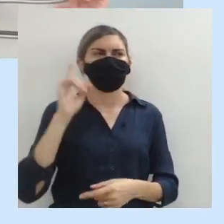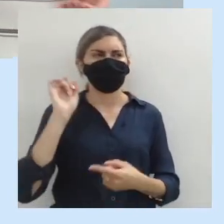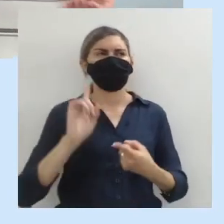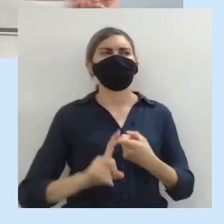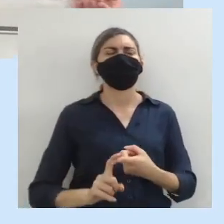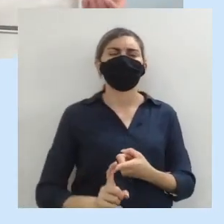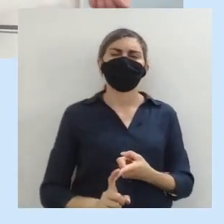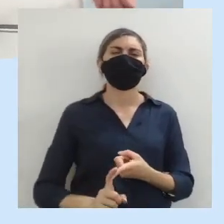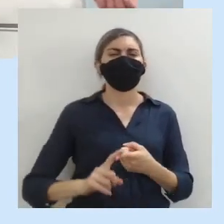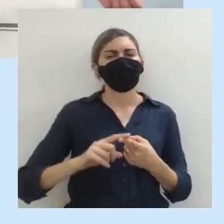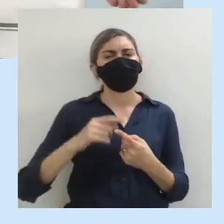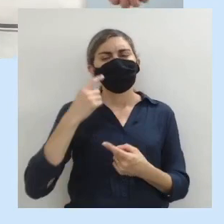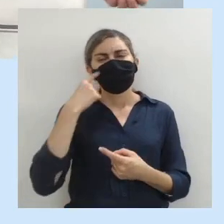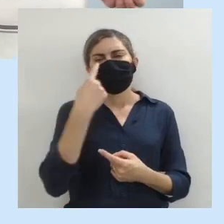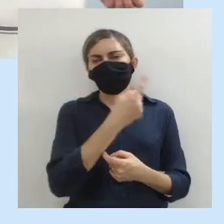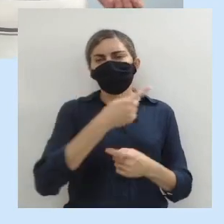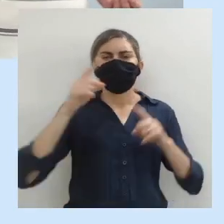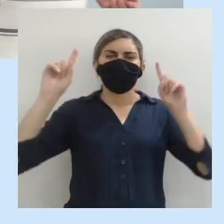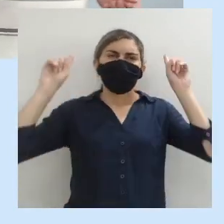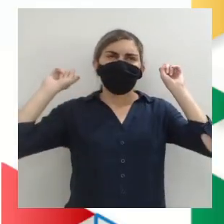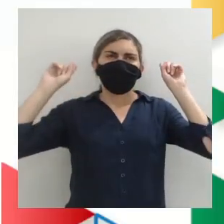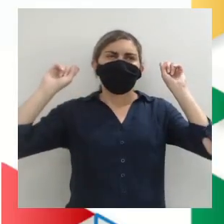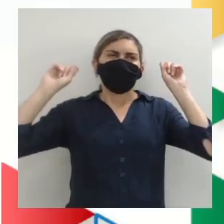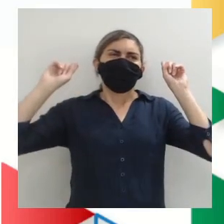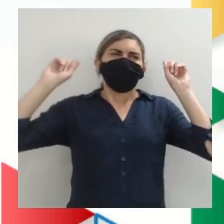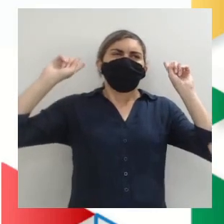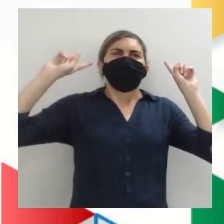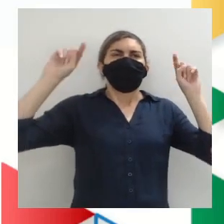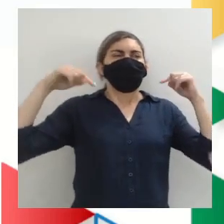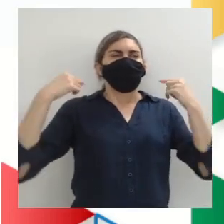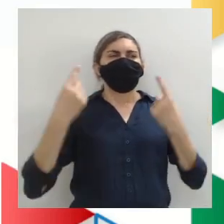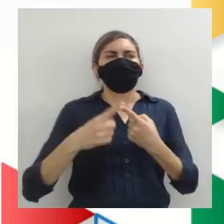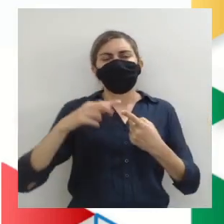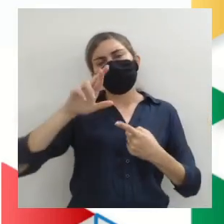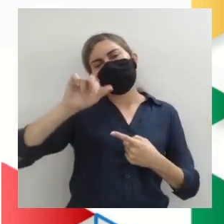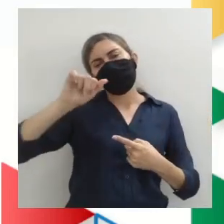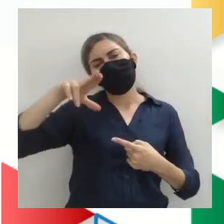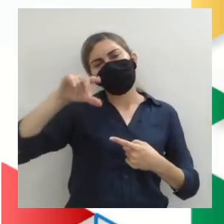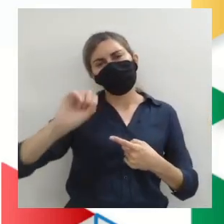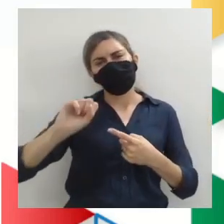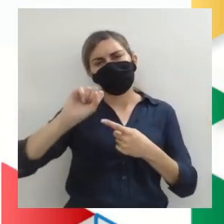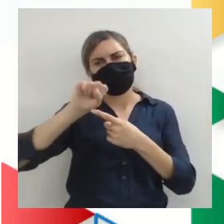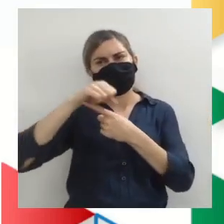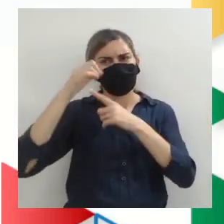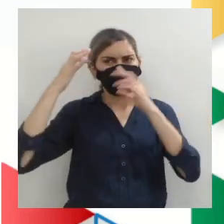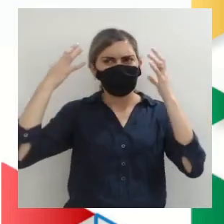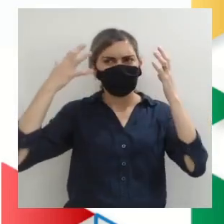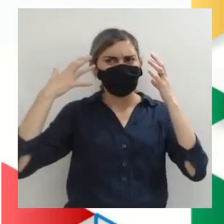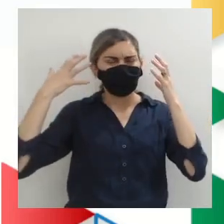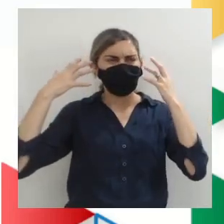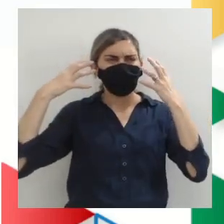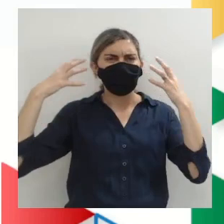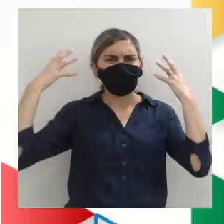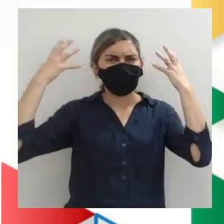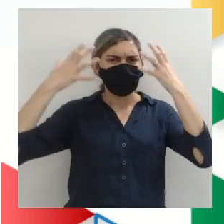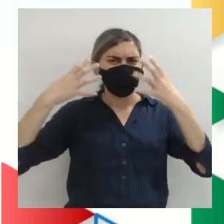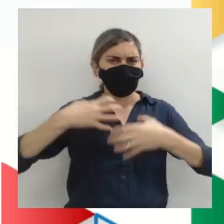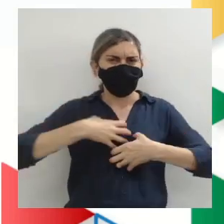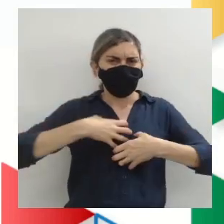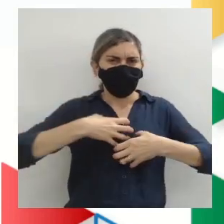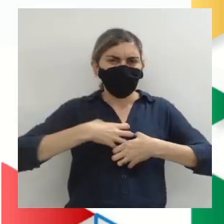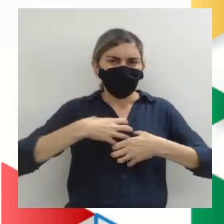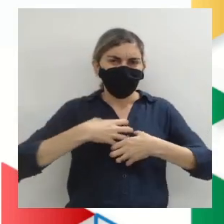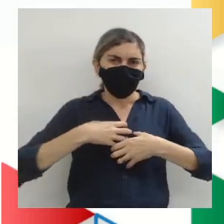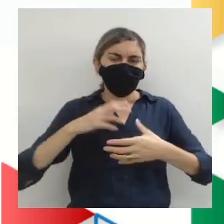dele. Vamos ver aqui? Acompanhe na tela, certo? Vamos lá. Realidade sensorial, tudo o que sentimos